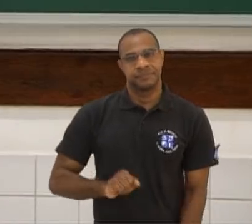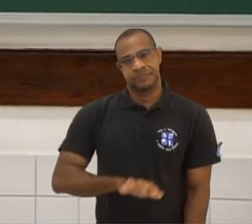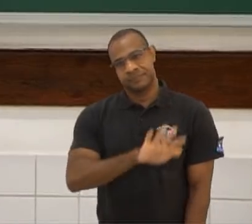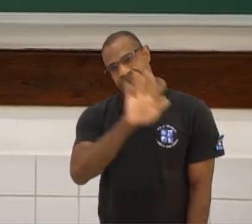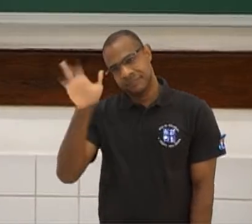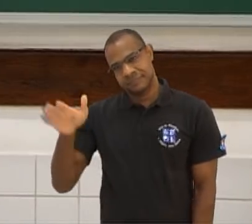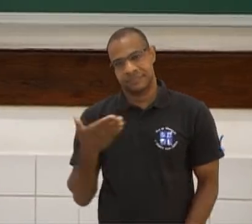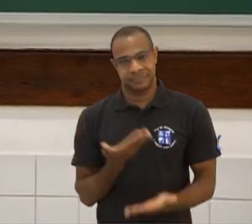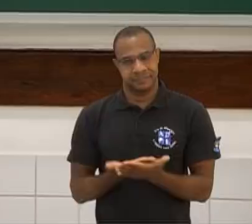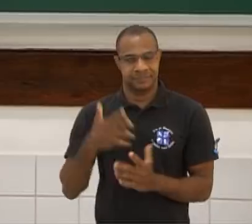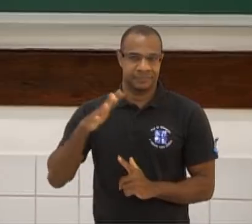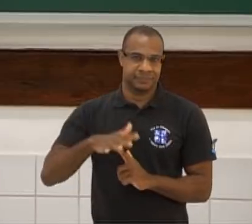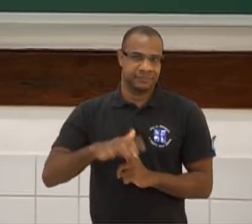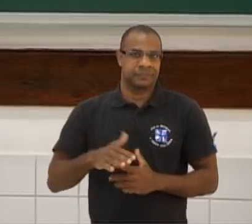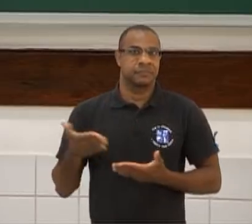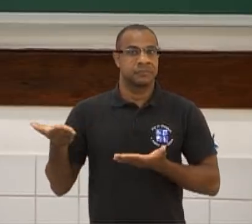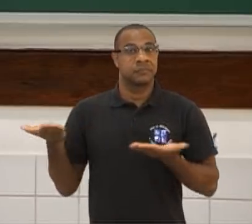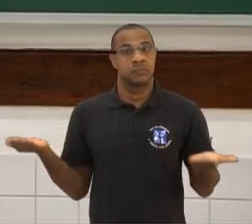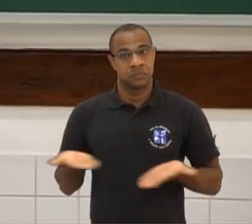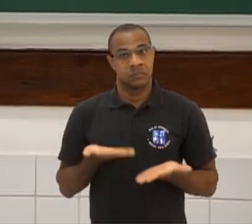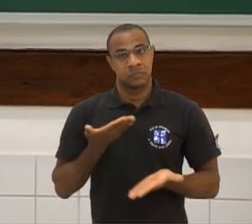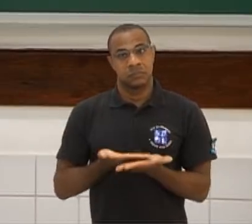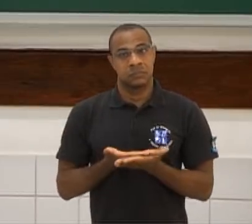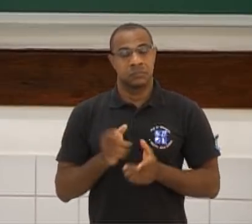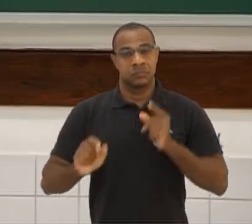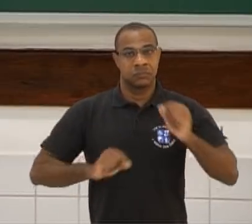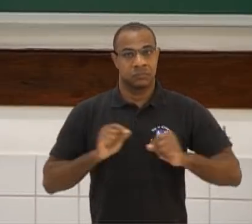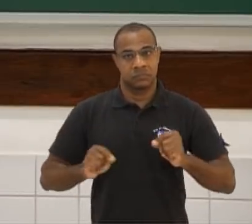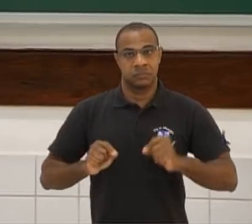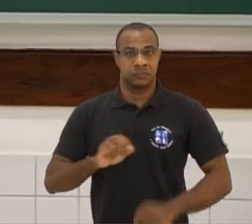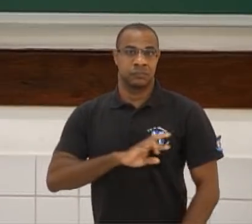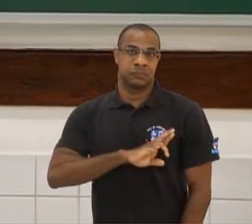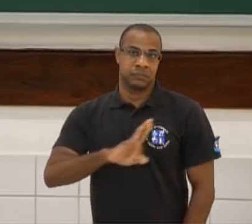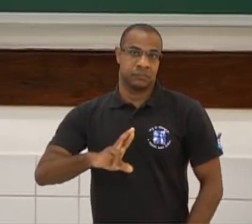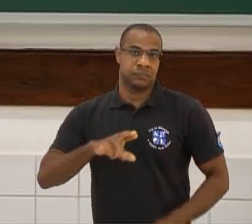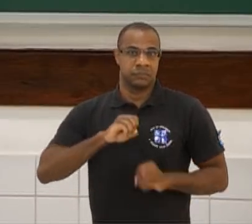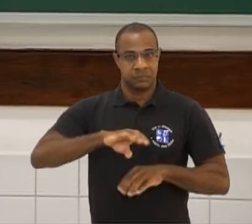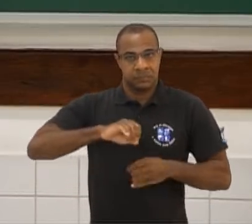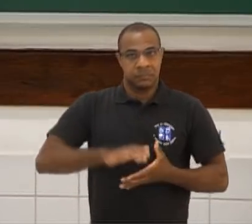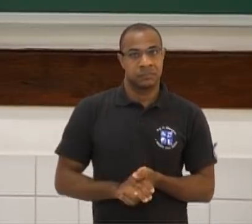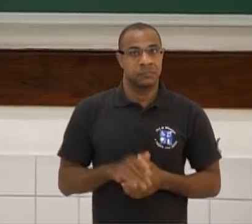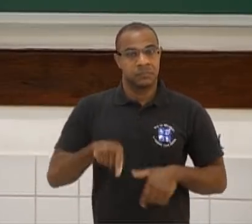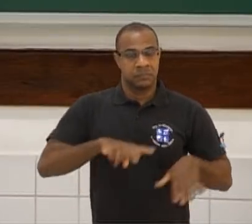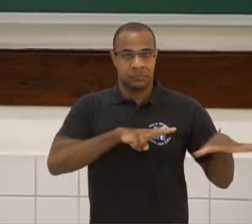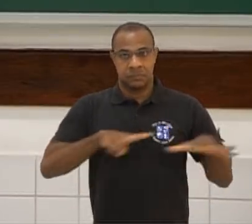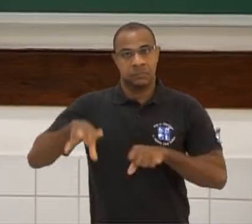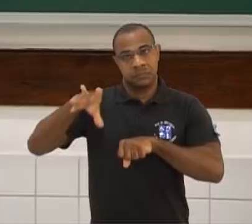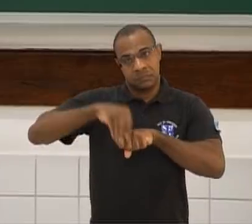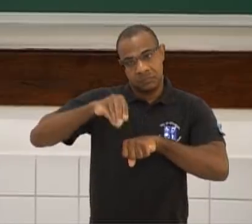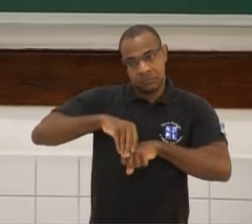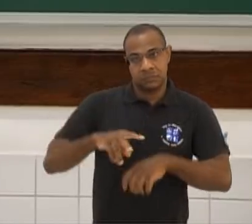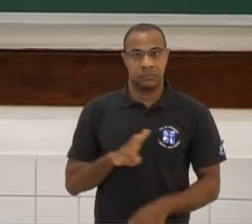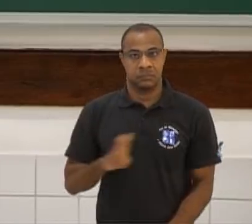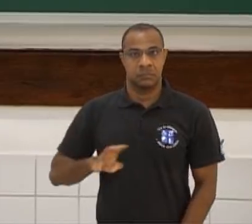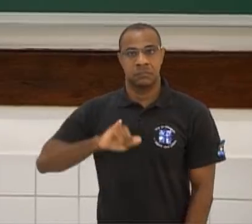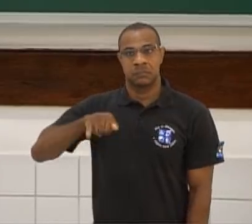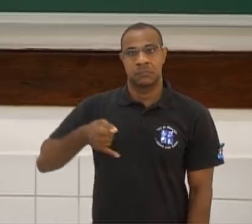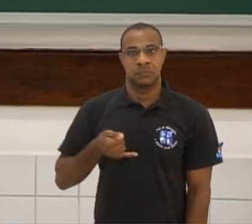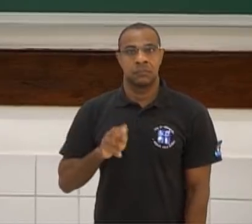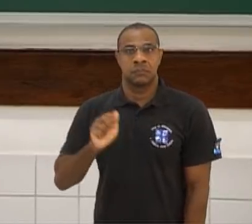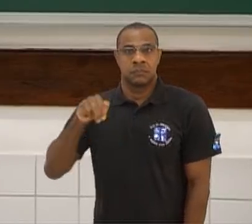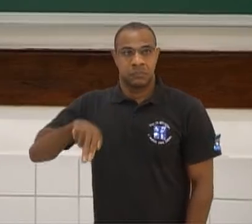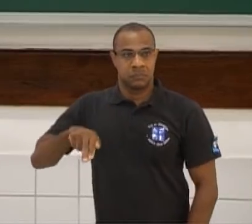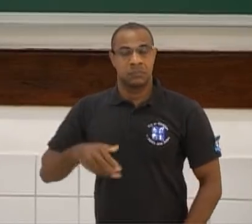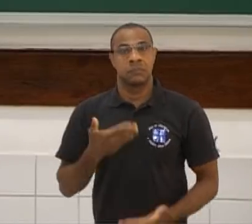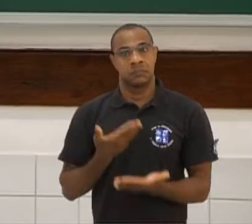Olá, estudantes do Paraná! Hoje vamos para mais uma aula de ensino religioso. Esta é a Semana do Conhecimento. Meu nome é professor Juan e vamos